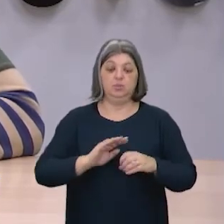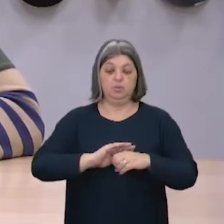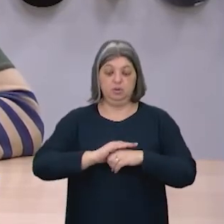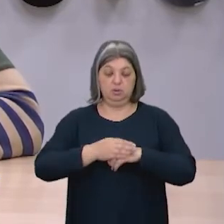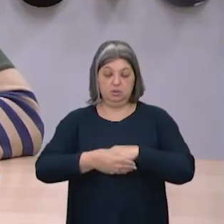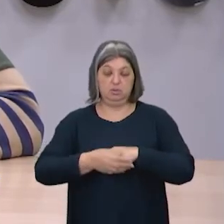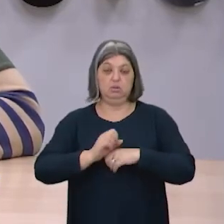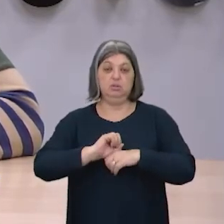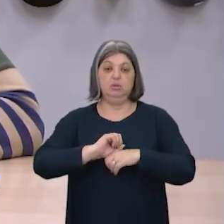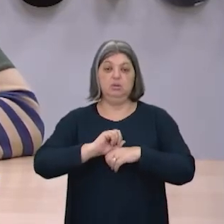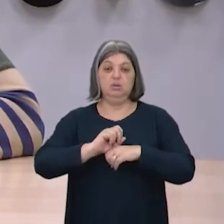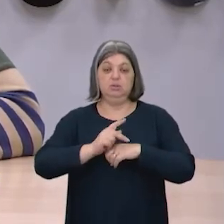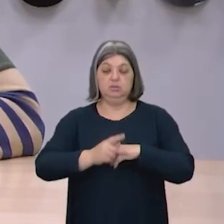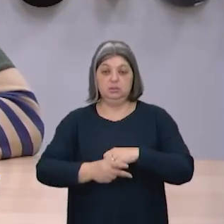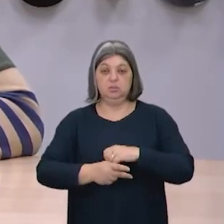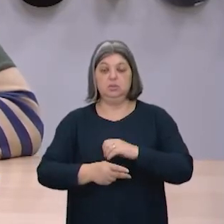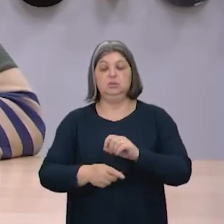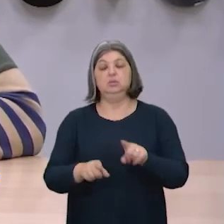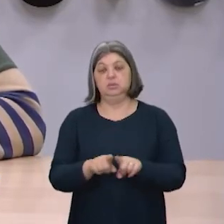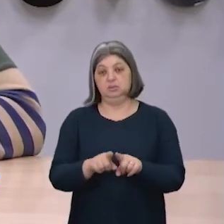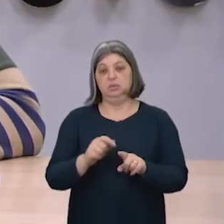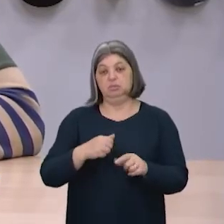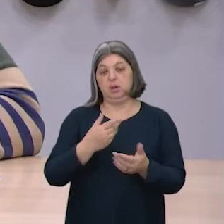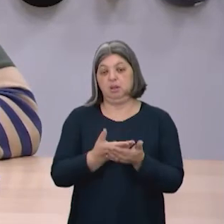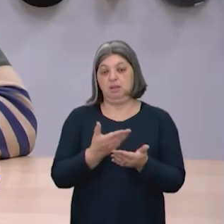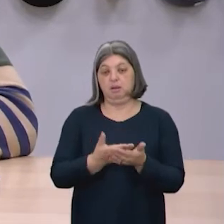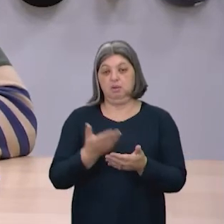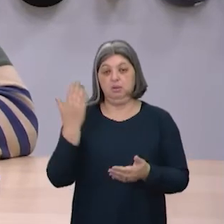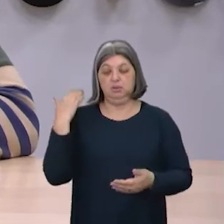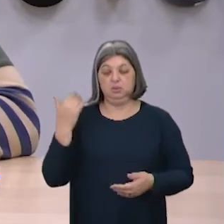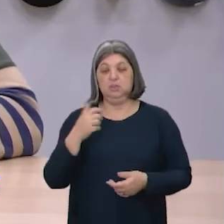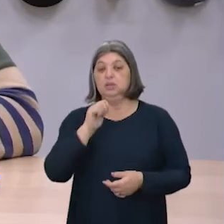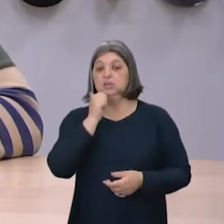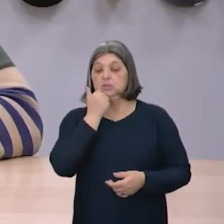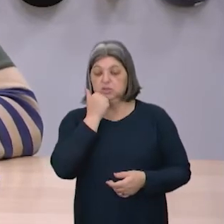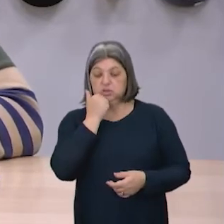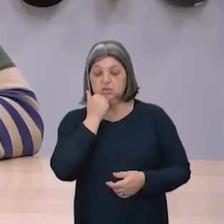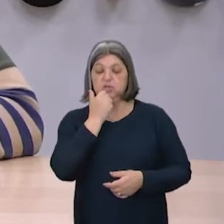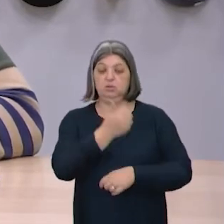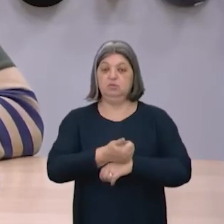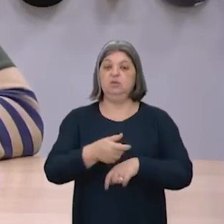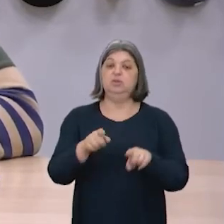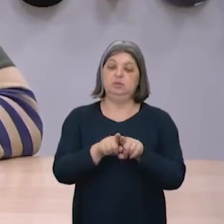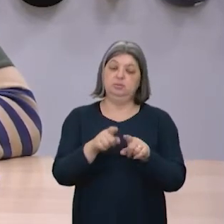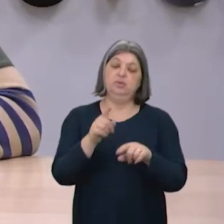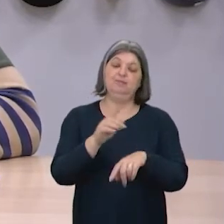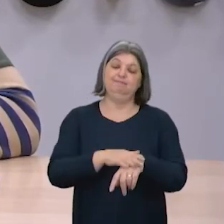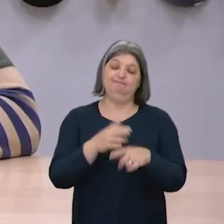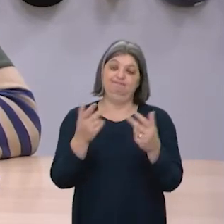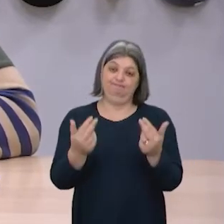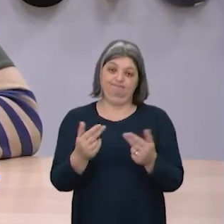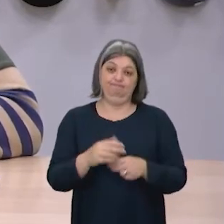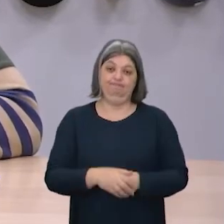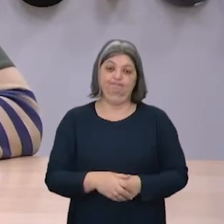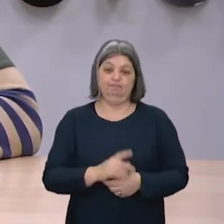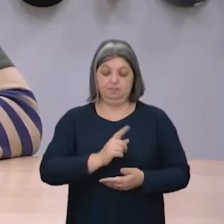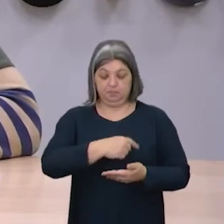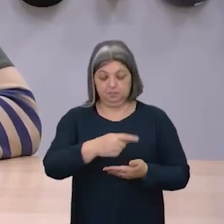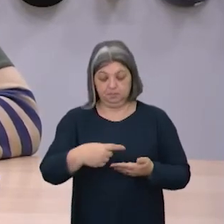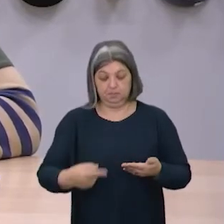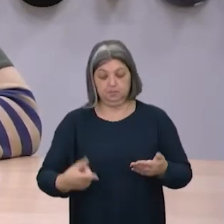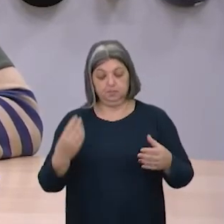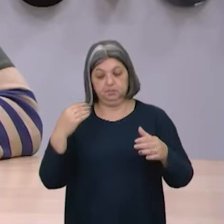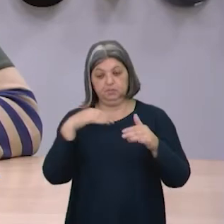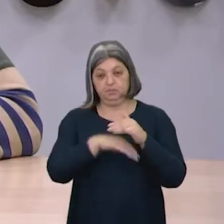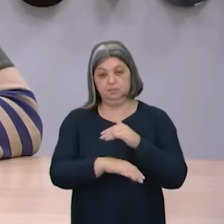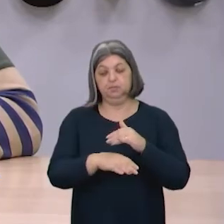né, da aula daquele dia. E os cientistas fazem da mesma forma, tá? Então, no caderno ficam guardados